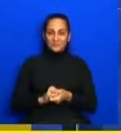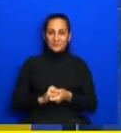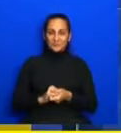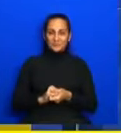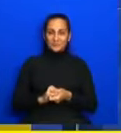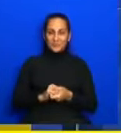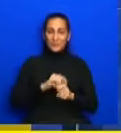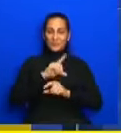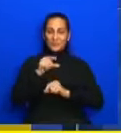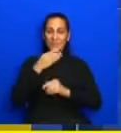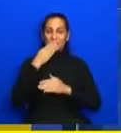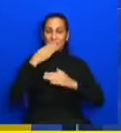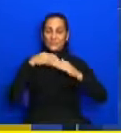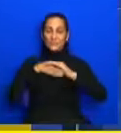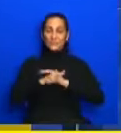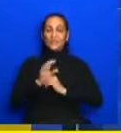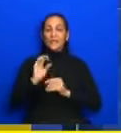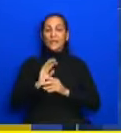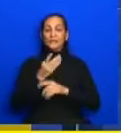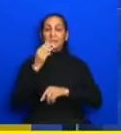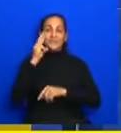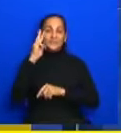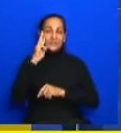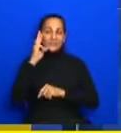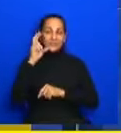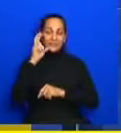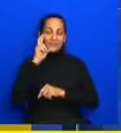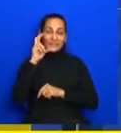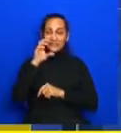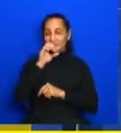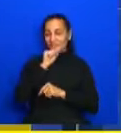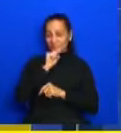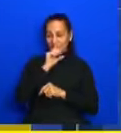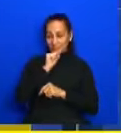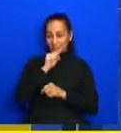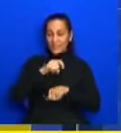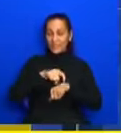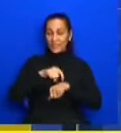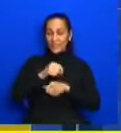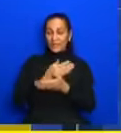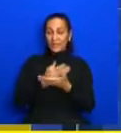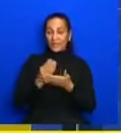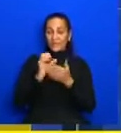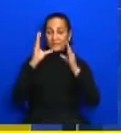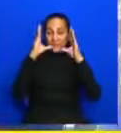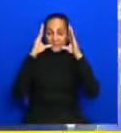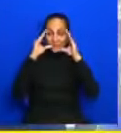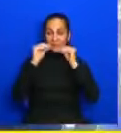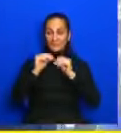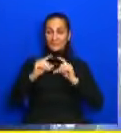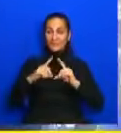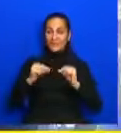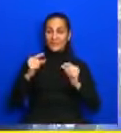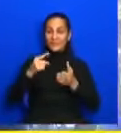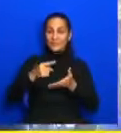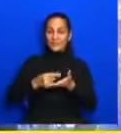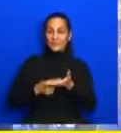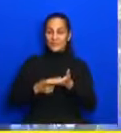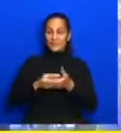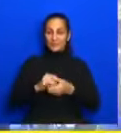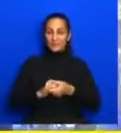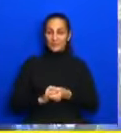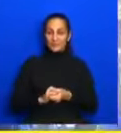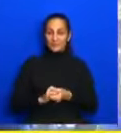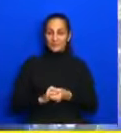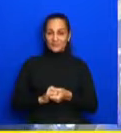Os sorteios da Time Mania ocorrem às terças, às quintas e aos sábados, a partir das 20 horas, no horário de Brasília.